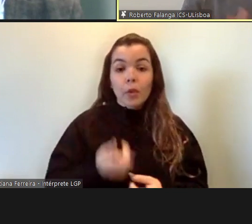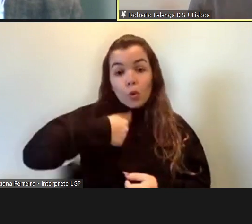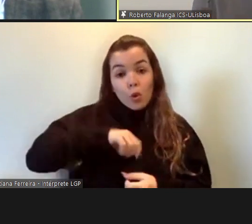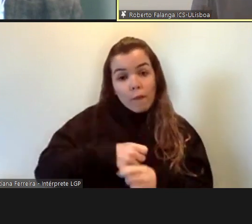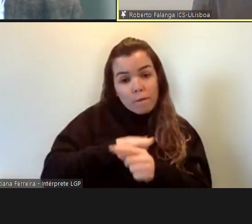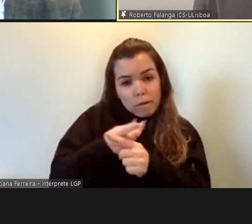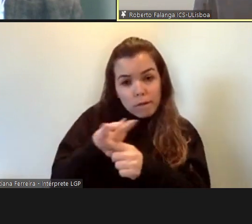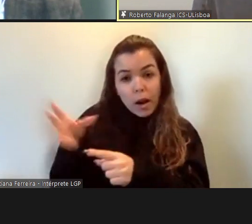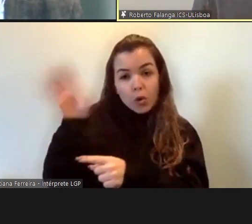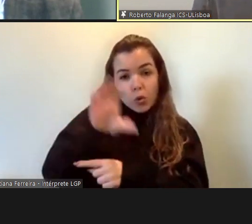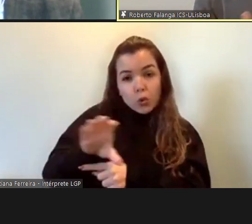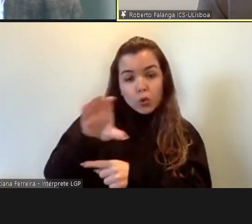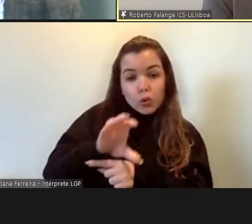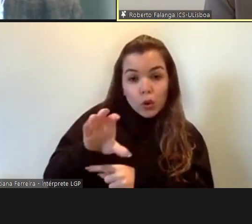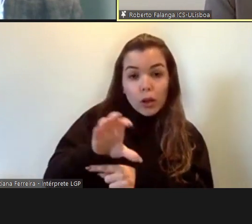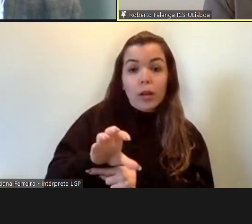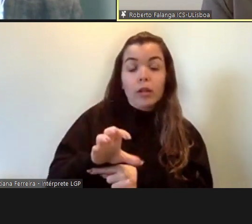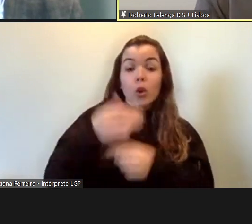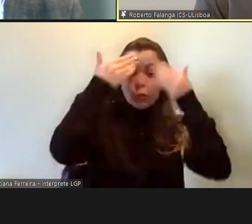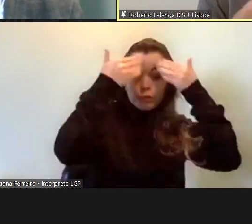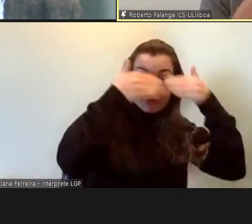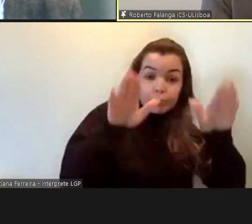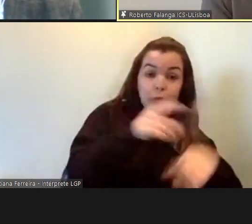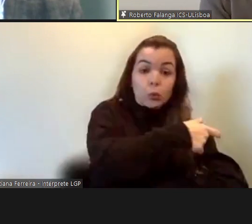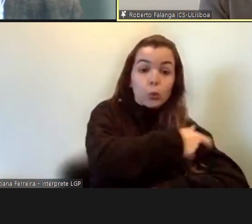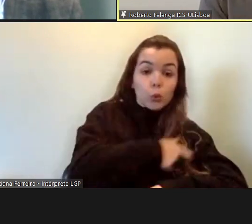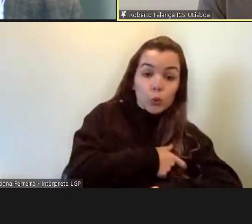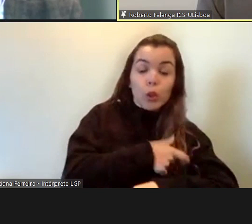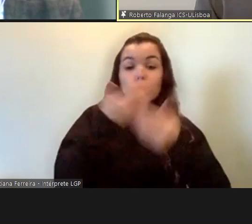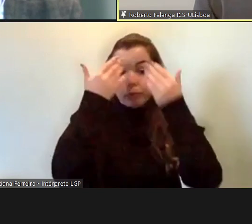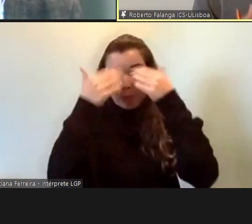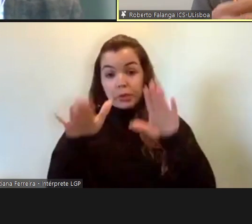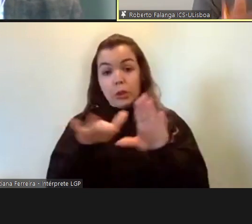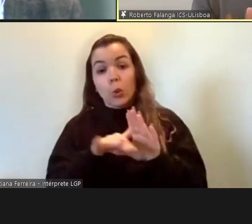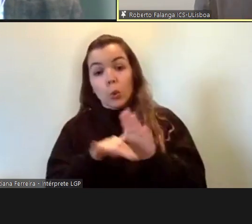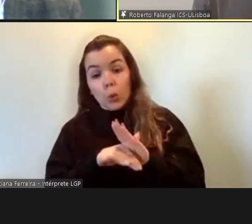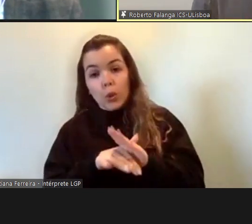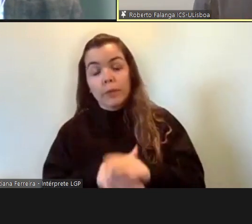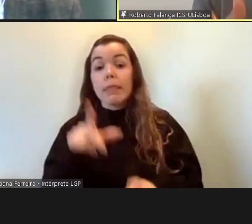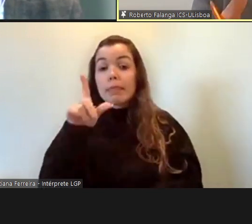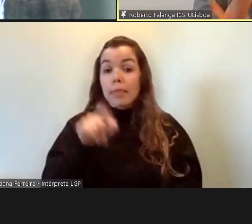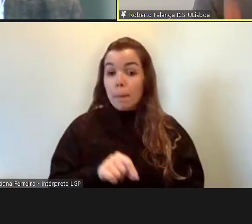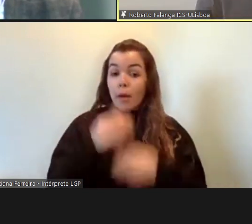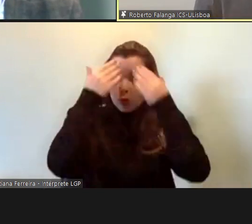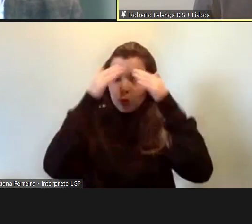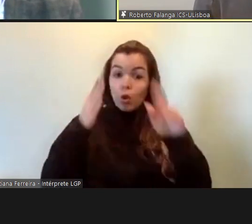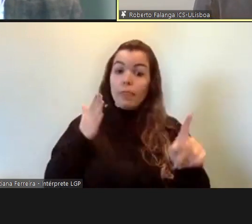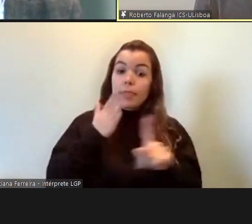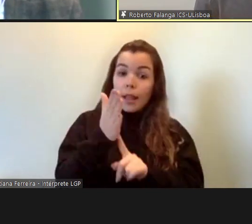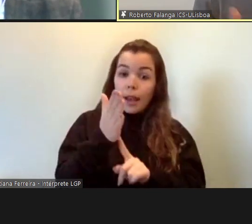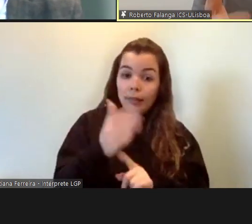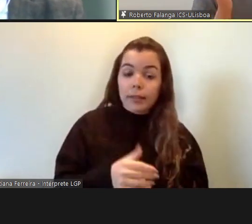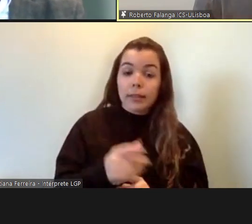várias fórmulas de democracia. Temos a democracia representativa, temos a democracia participativa, temos a democracia direta. Aliás, há pouco a